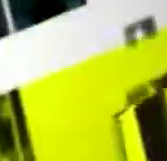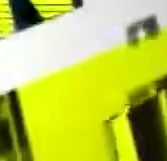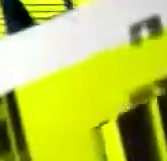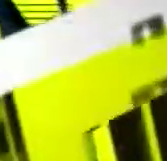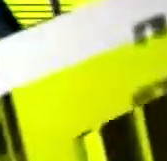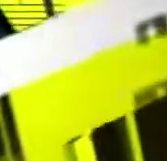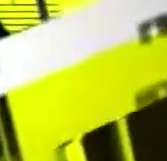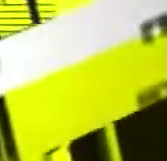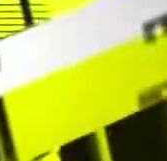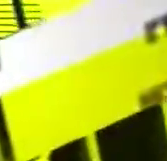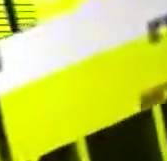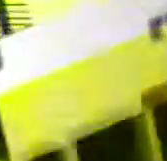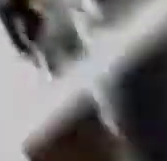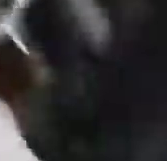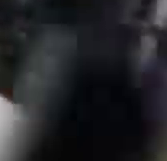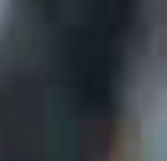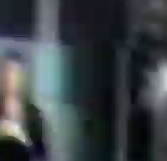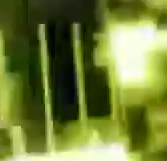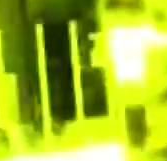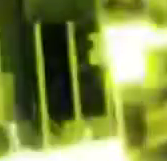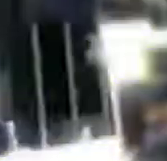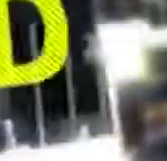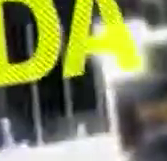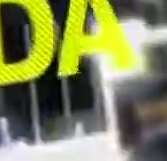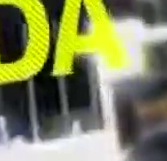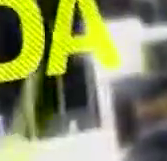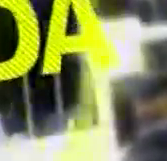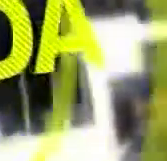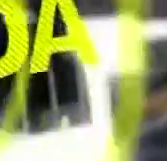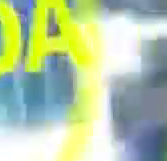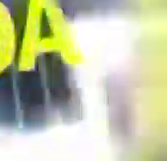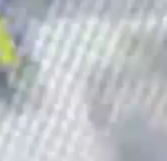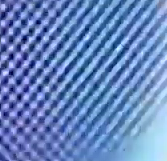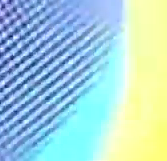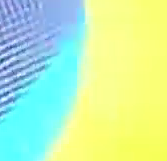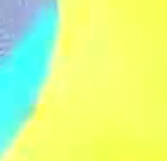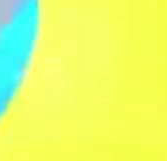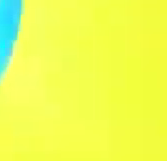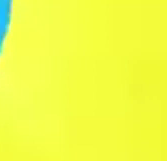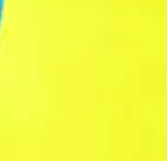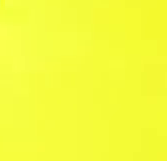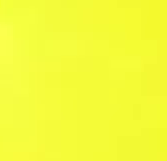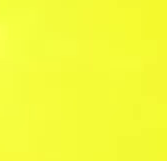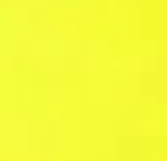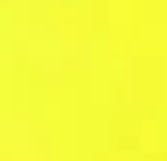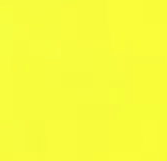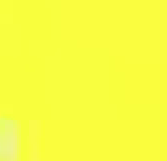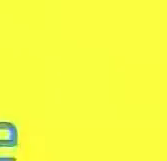Um segundo encaminhamento. Ministério de Santos, no meu estado de São Paulo.